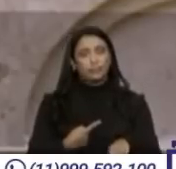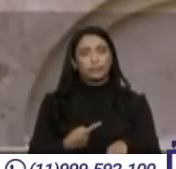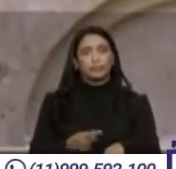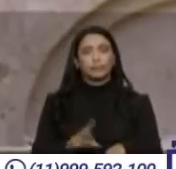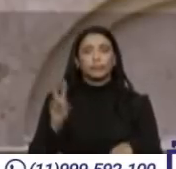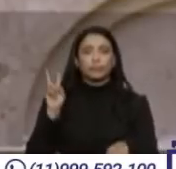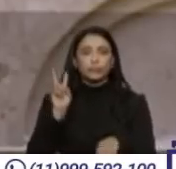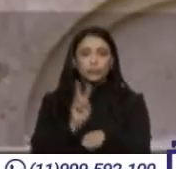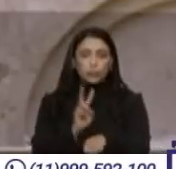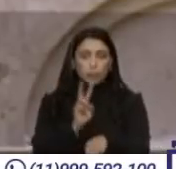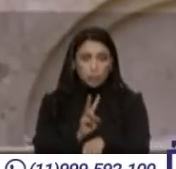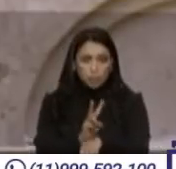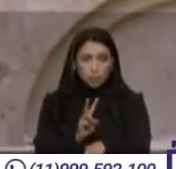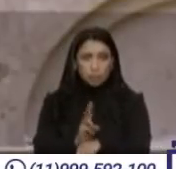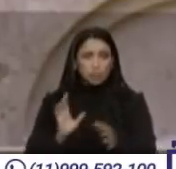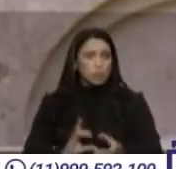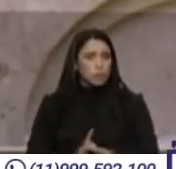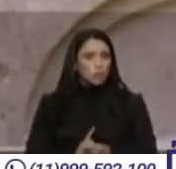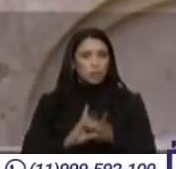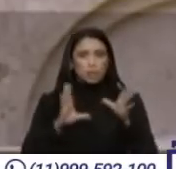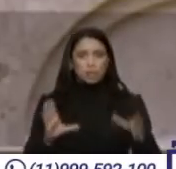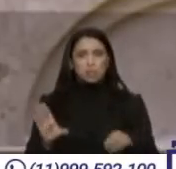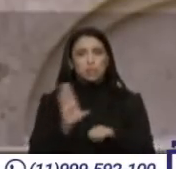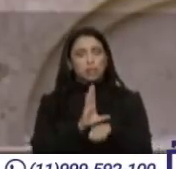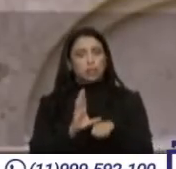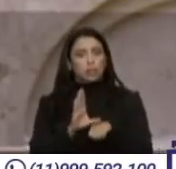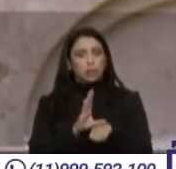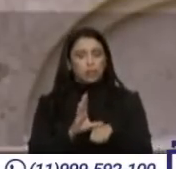Cultivando e protegendo a democracia constitucional,